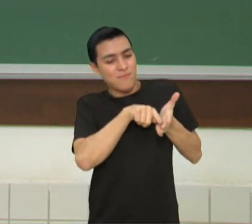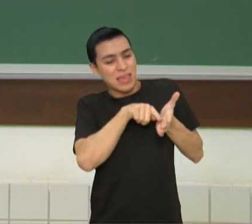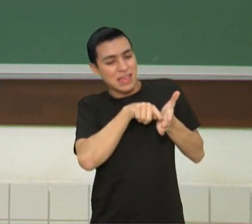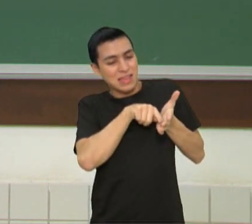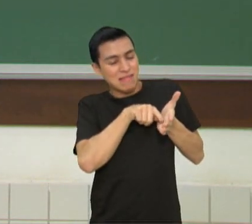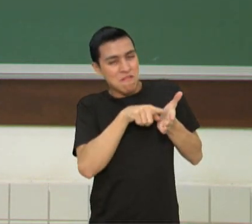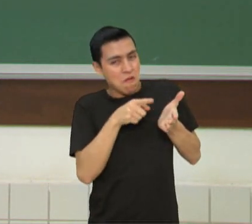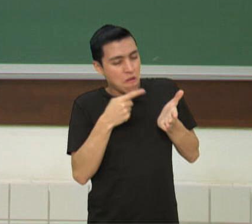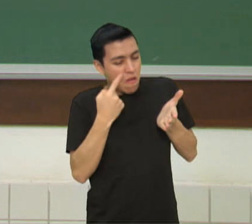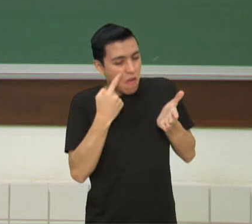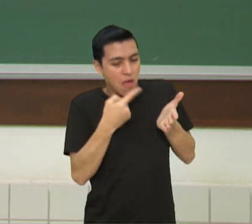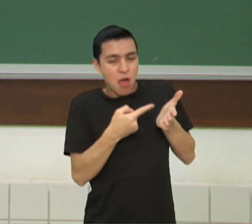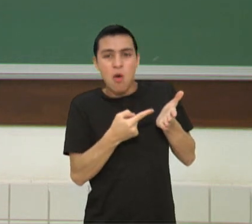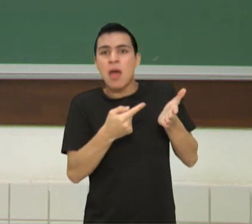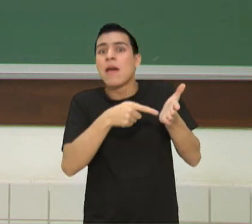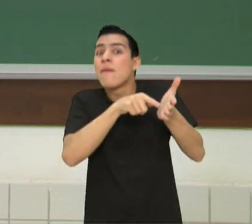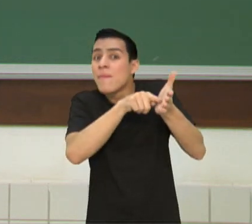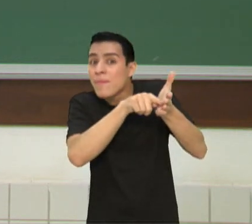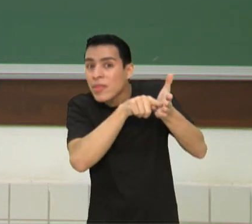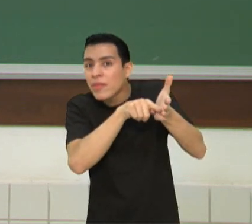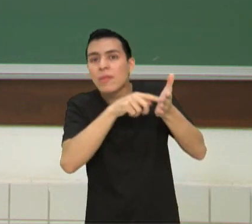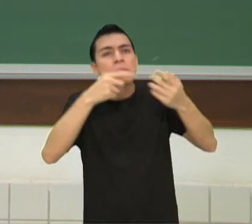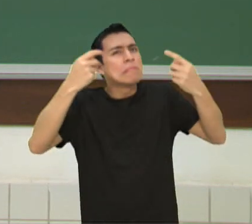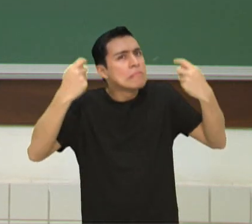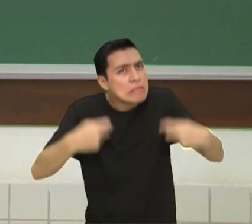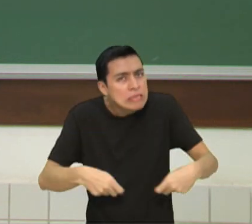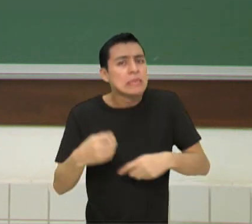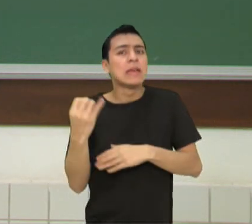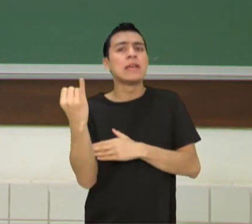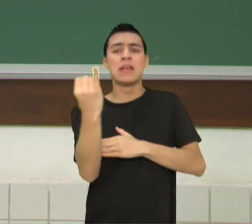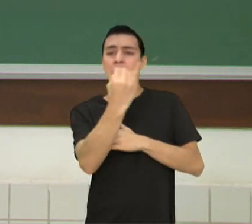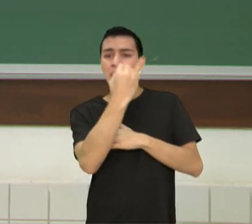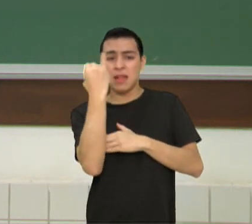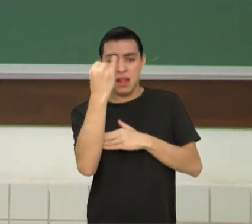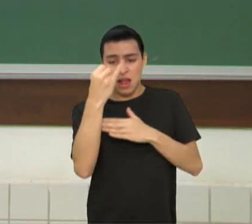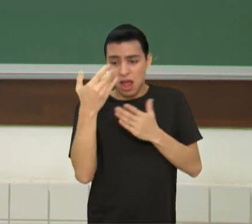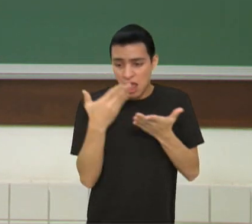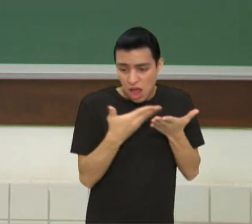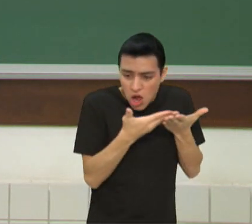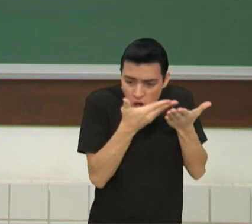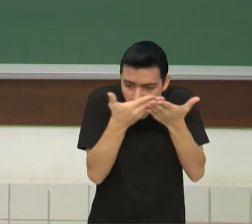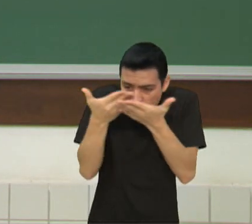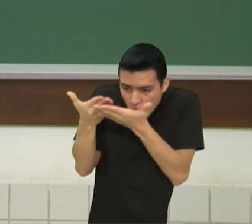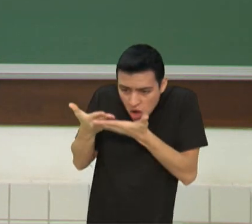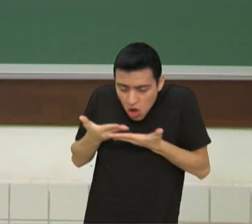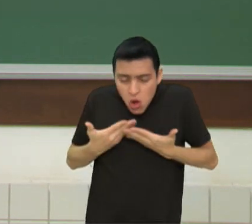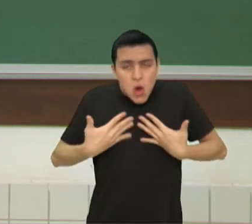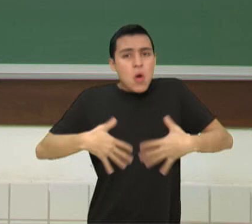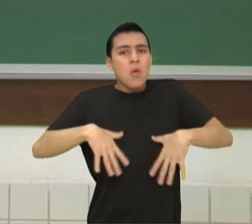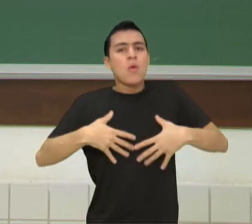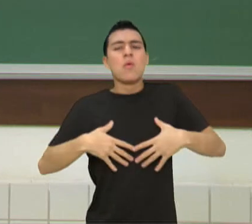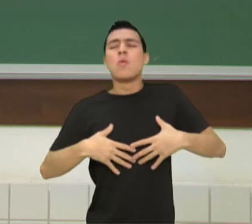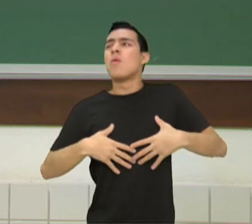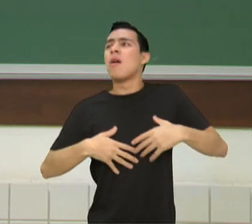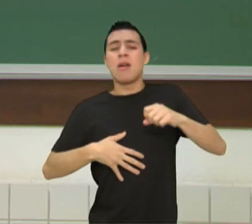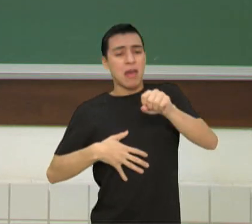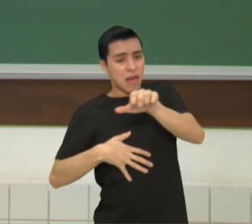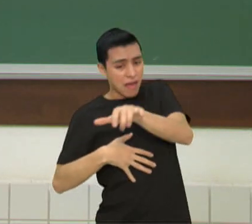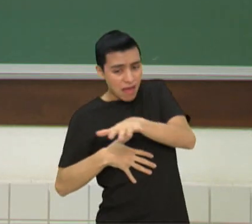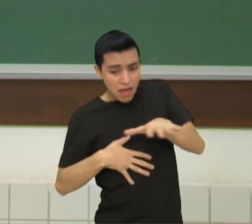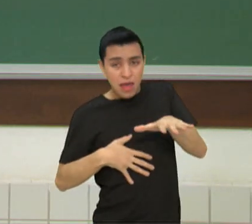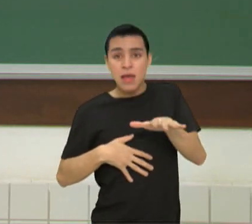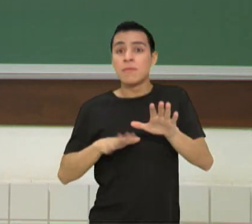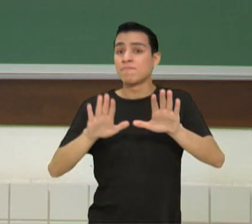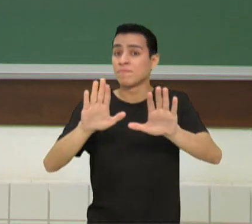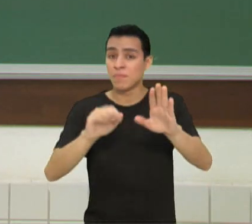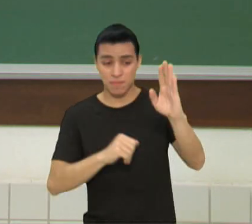vez, olha a importância de estudos relacionados a tudo isso. É muito relevante essa área. O